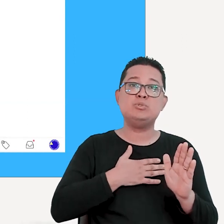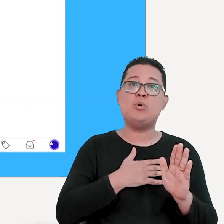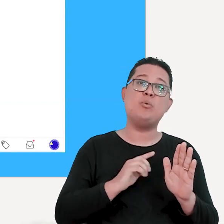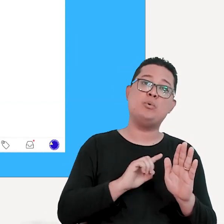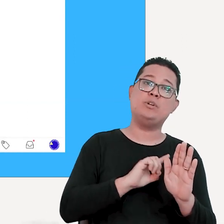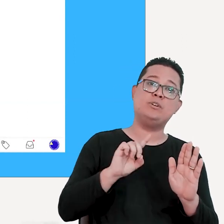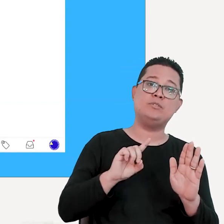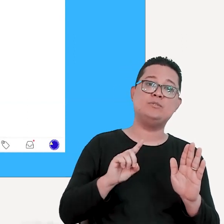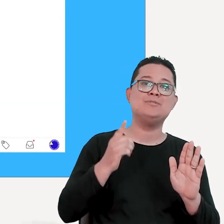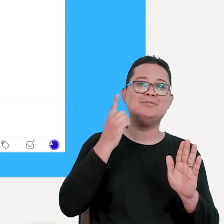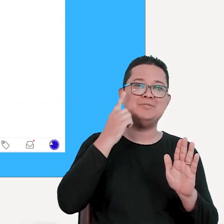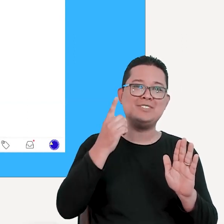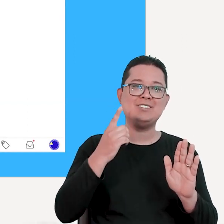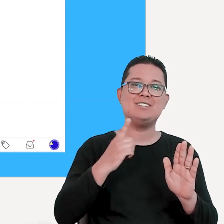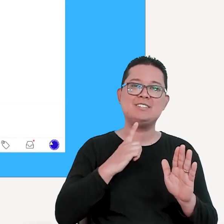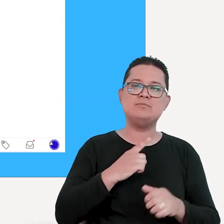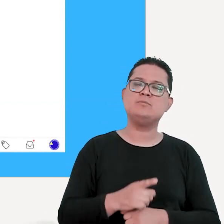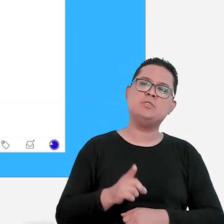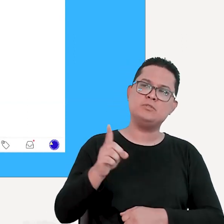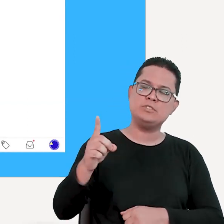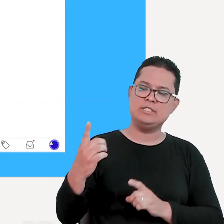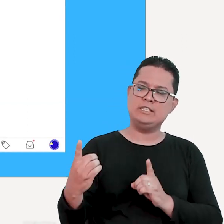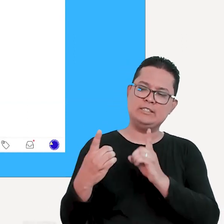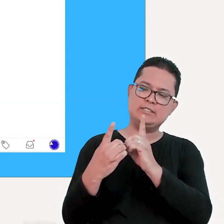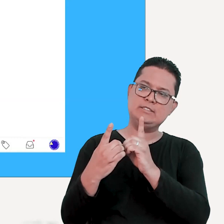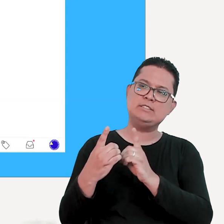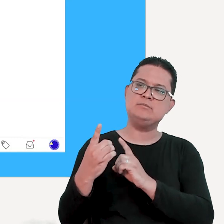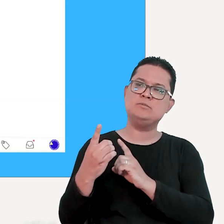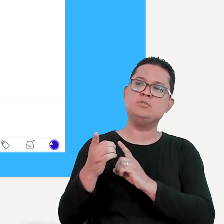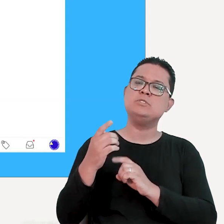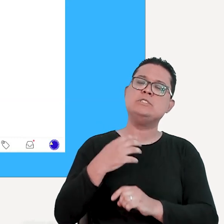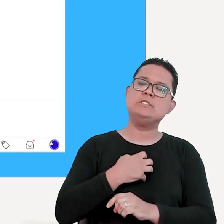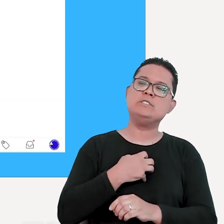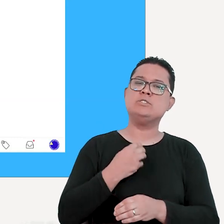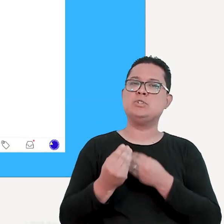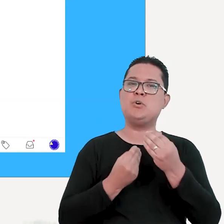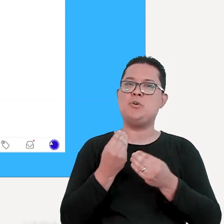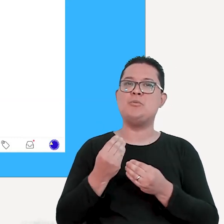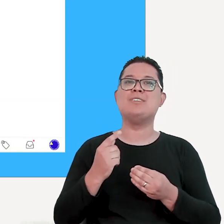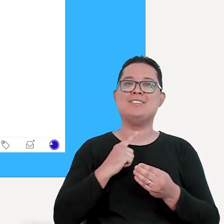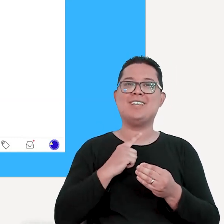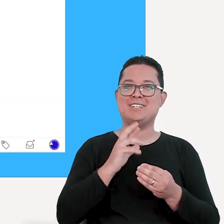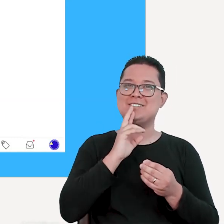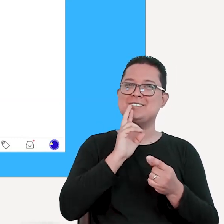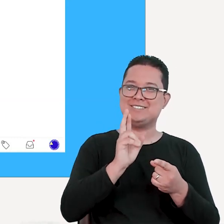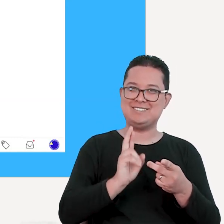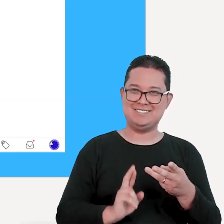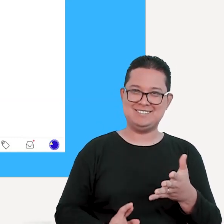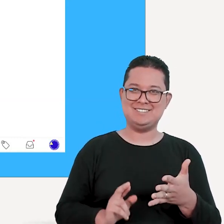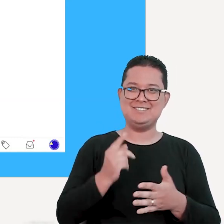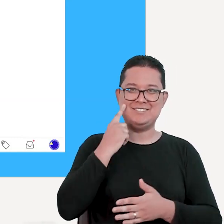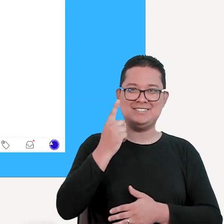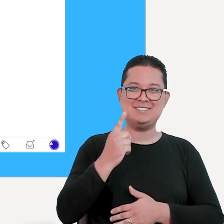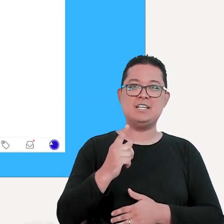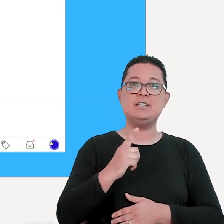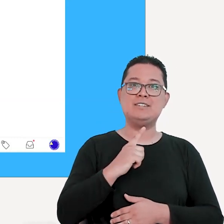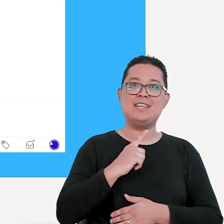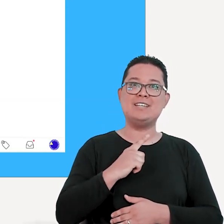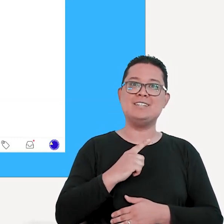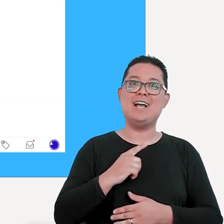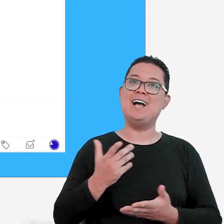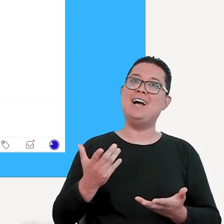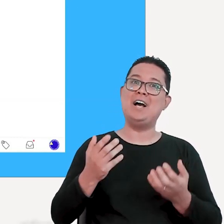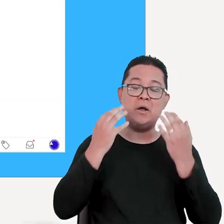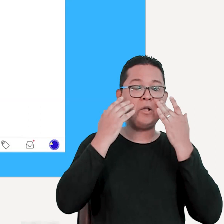você se sente após o seu atendimento? E aqui a gente tem algumas respostas. Por exemplo, encantado, superaram todas as